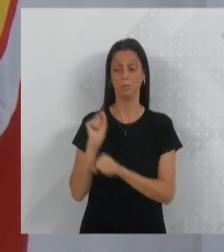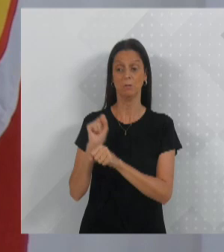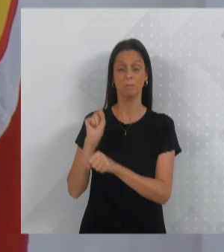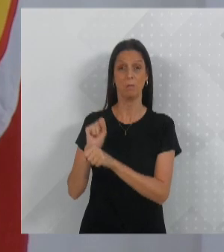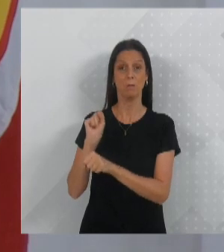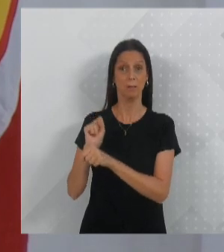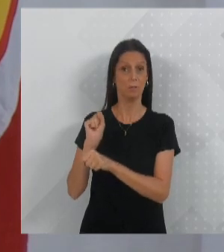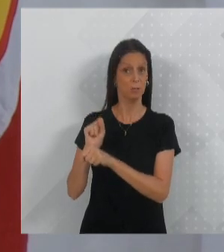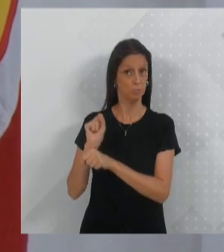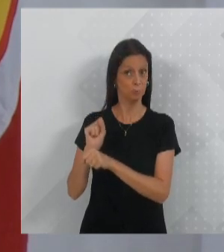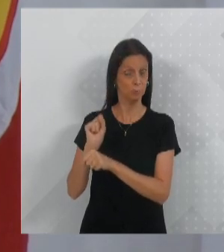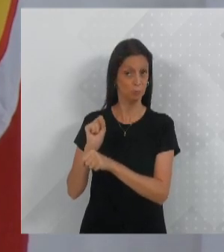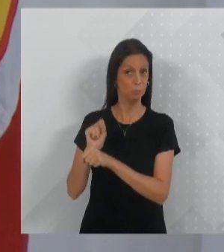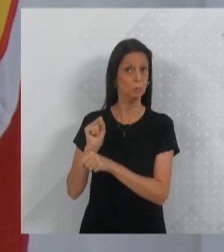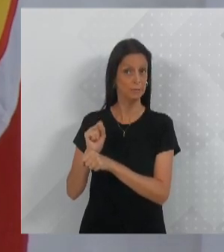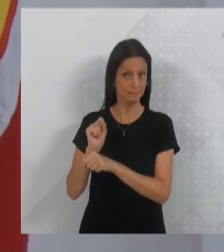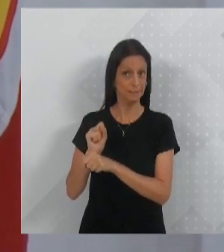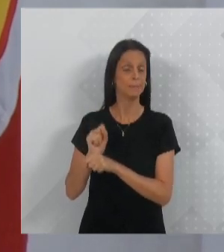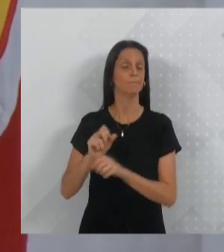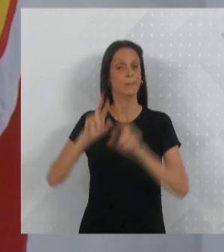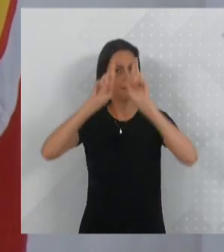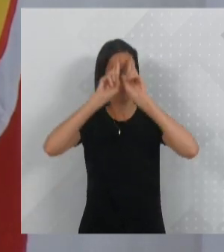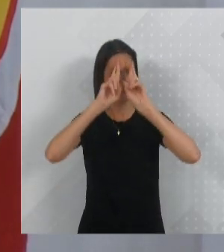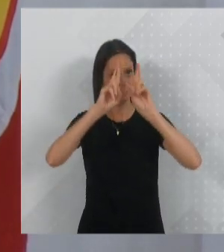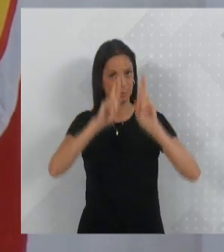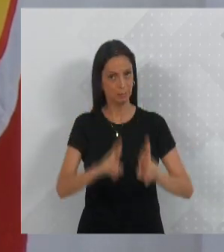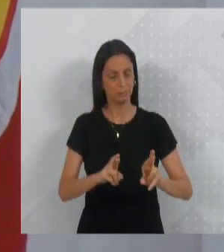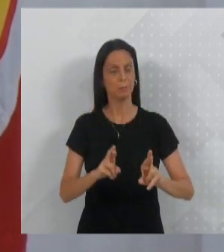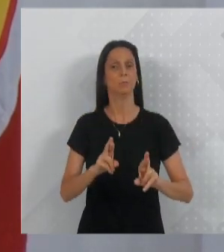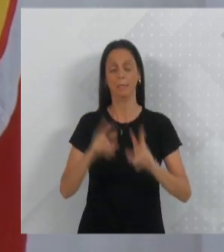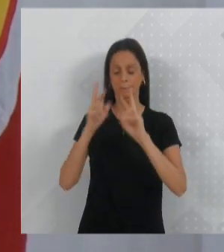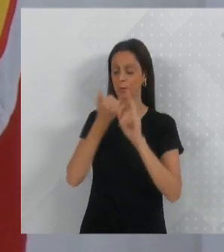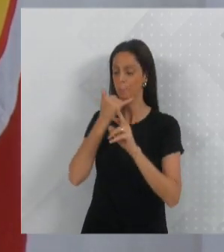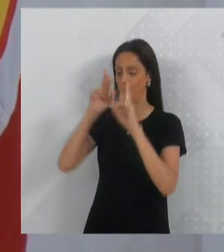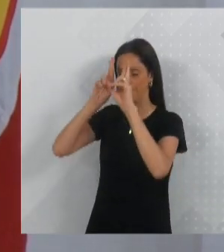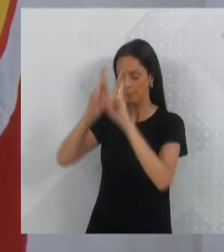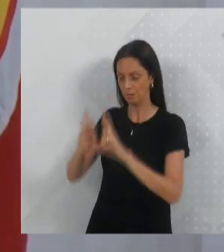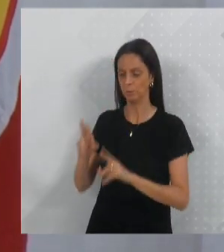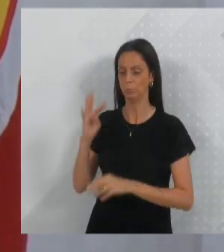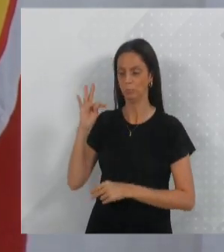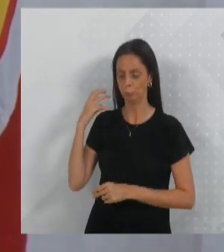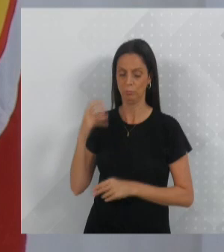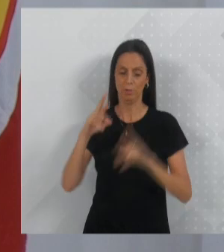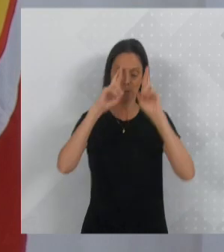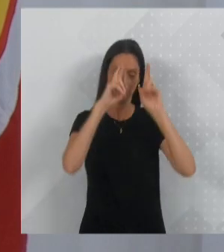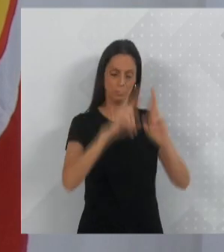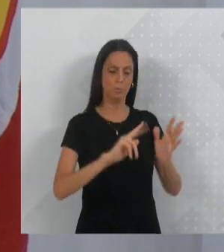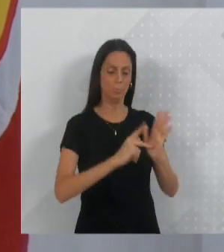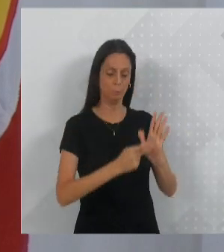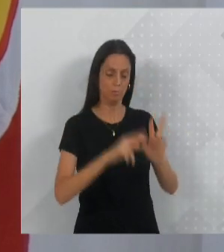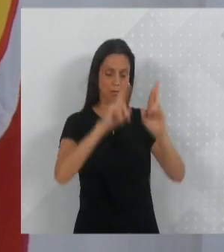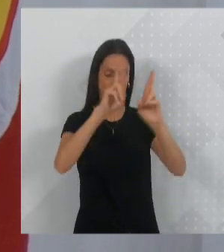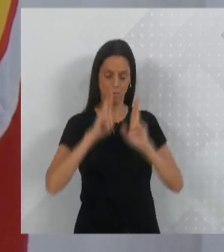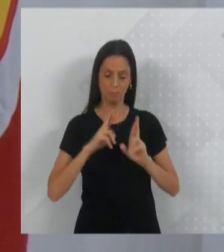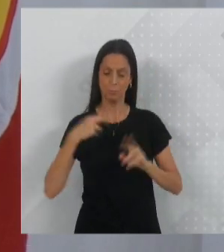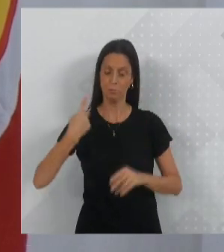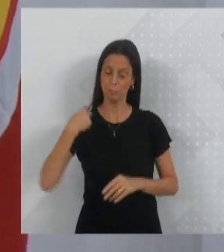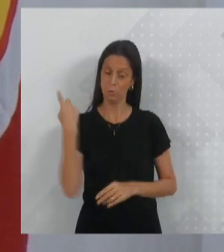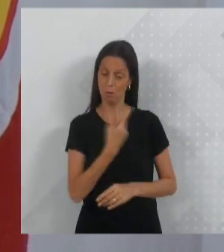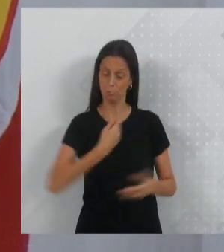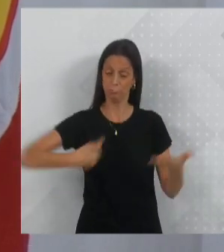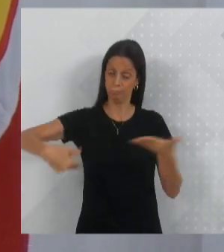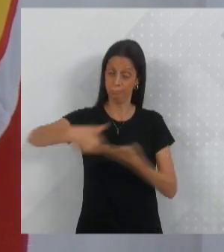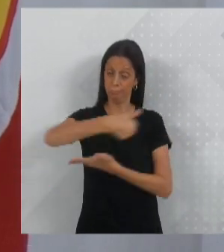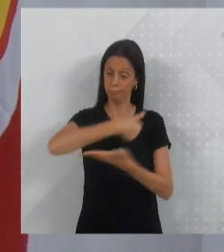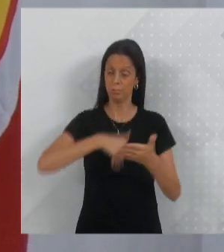o posicionamento em respeito do vereador Tuca com o sindicato sindicato com a casa Legislativa